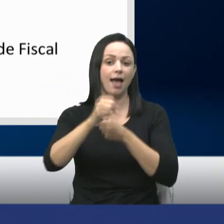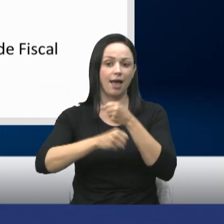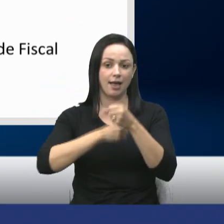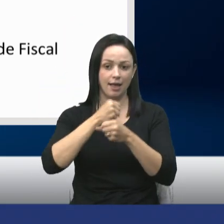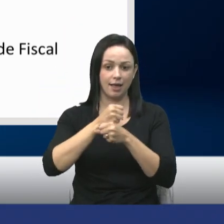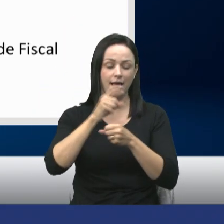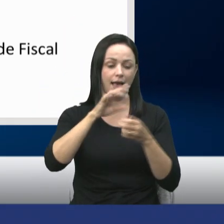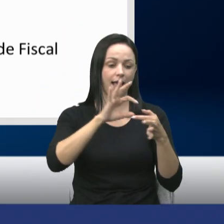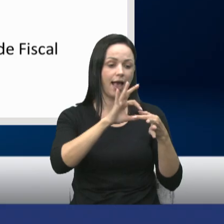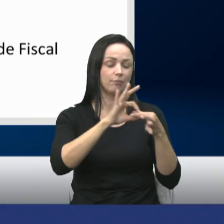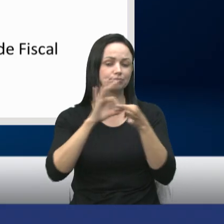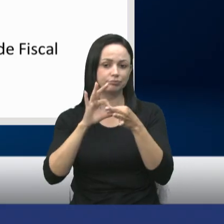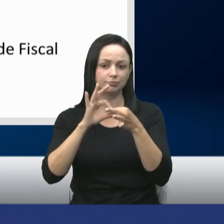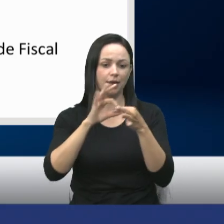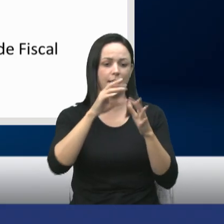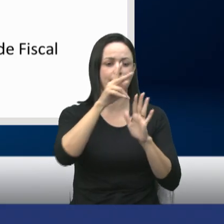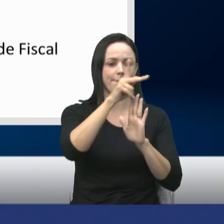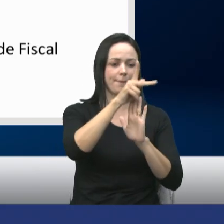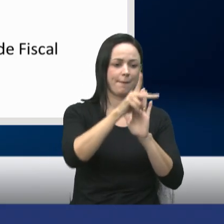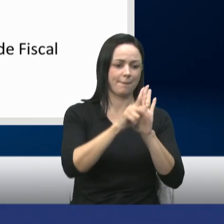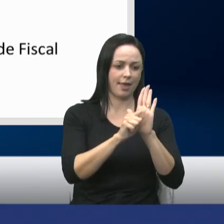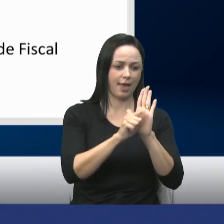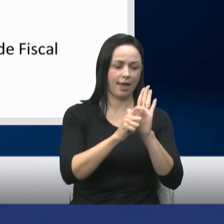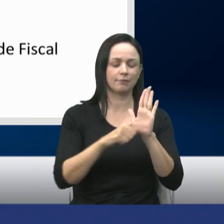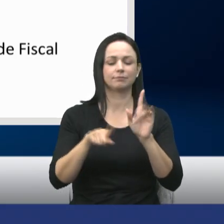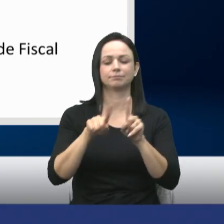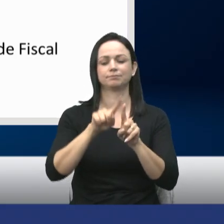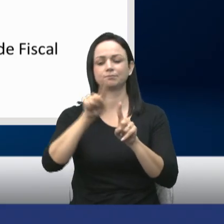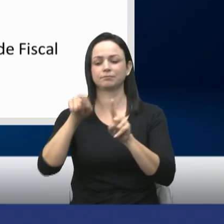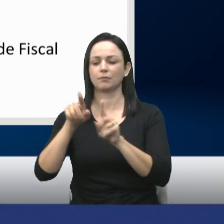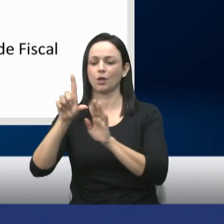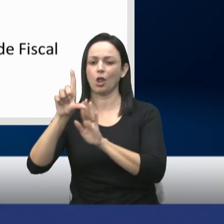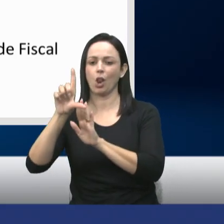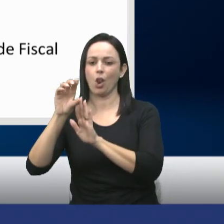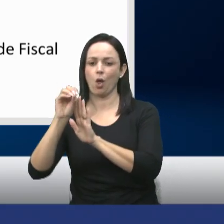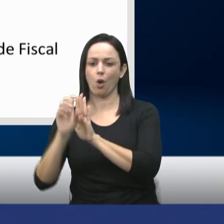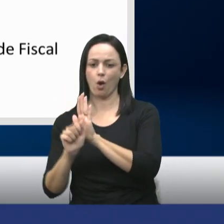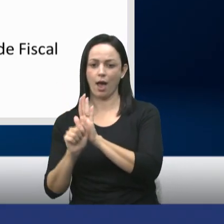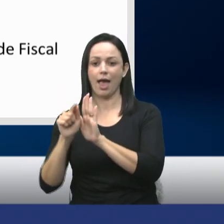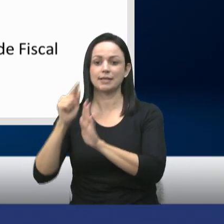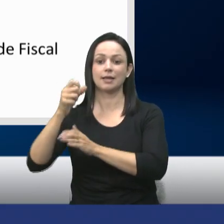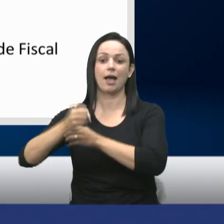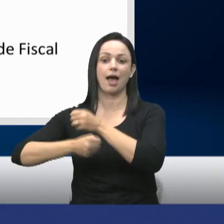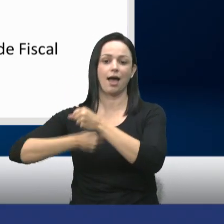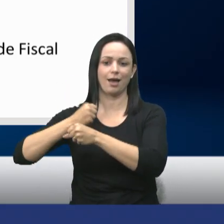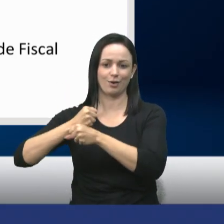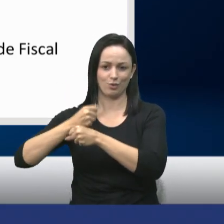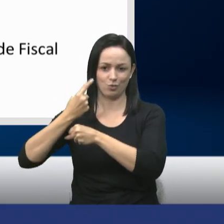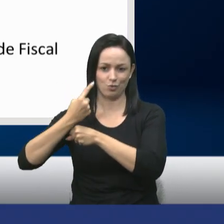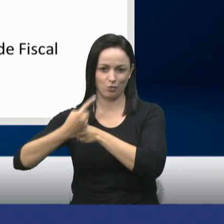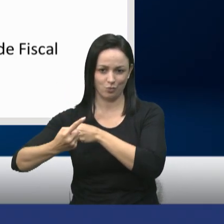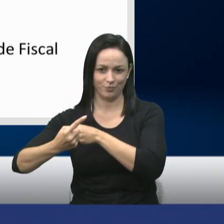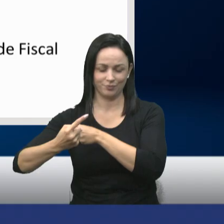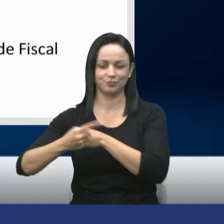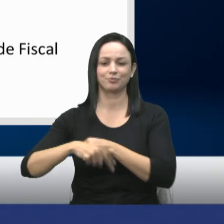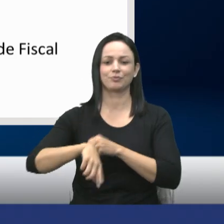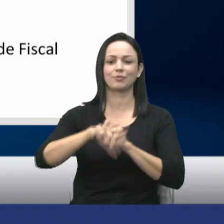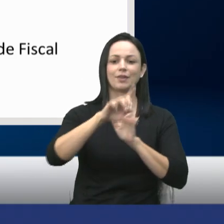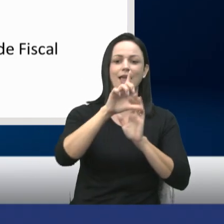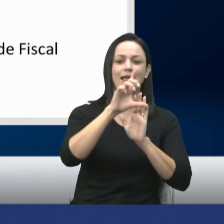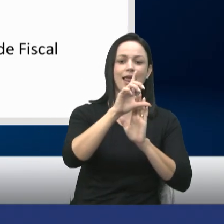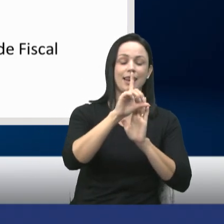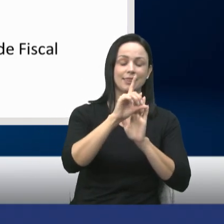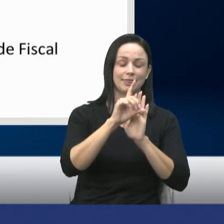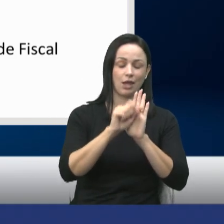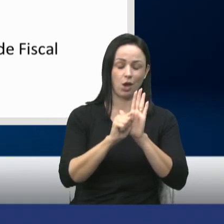entre o PPA e a LOA, que é a Lei Orçamentária Anual. Na LDO, a gente define as